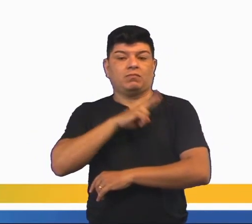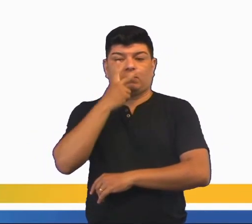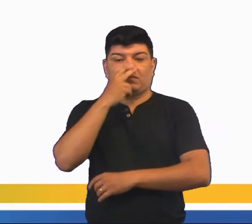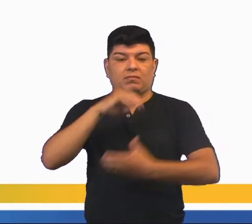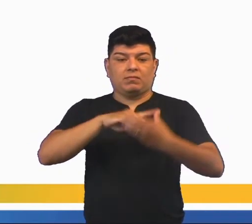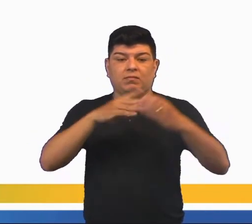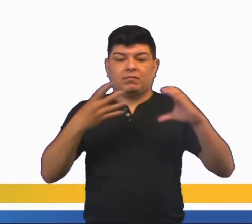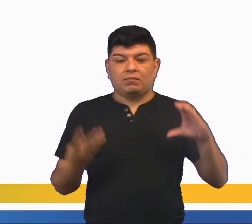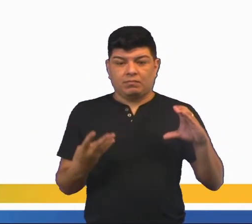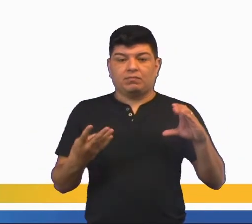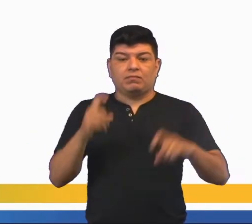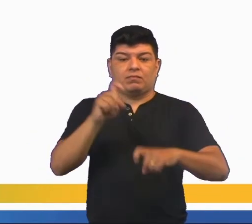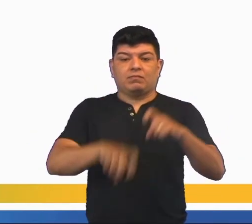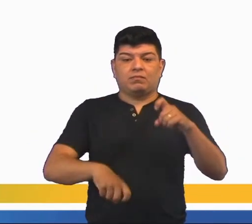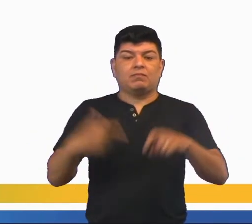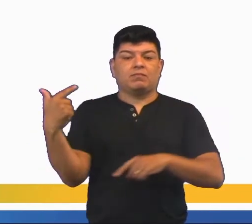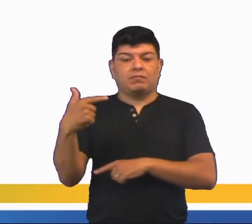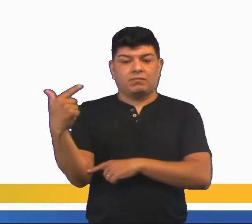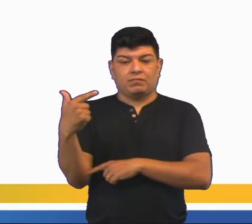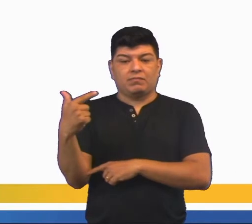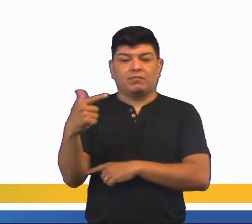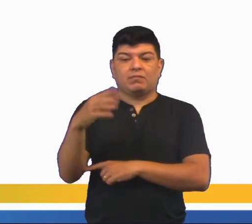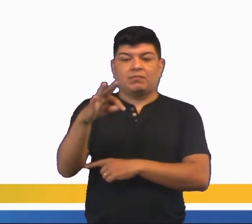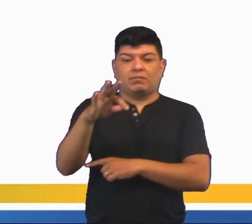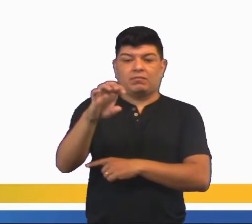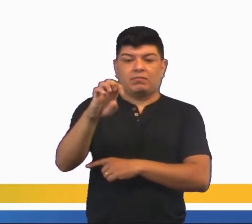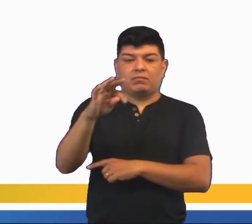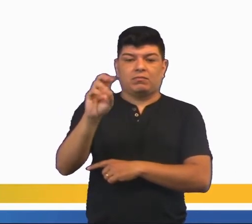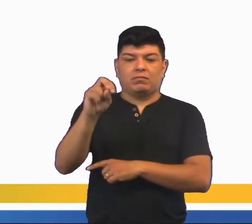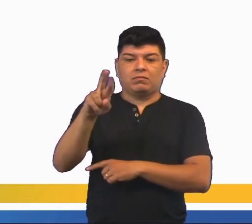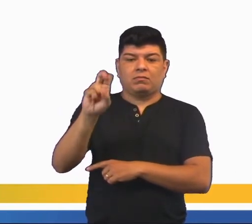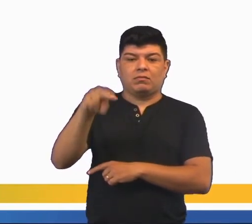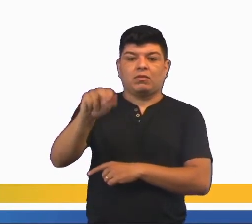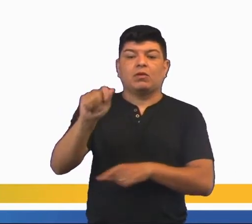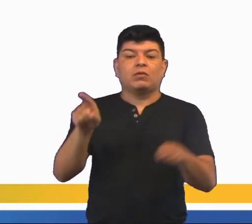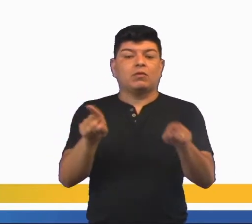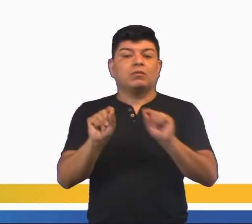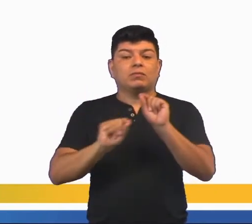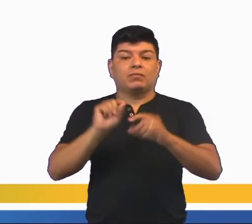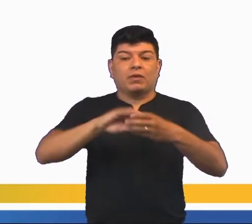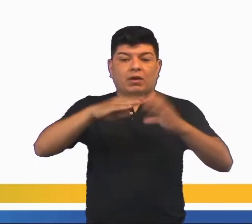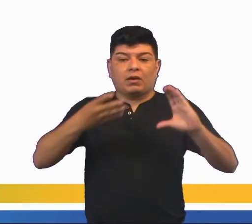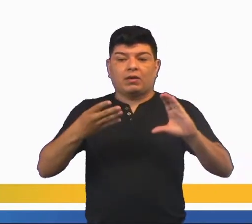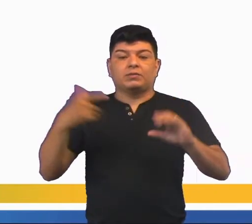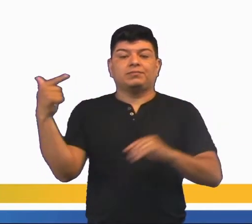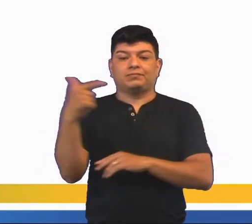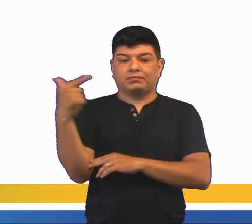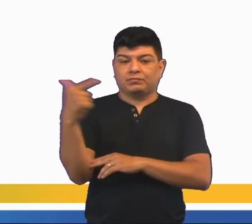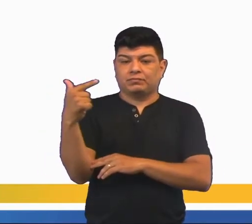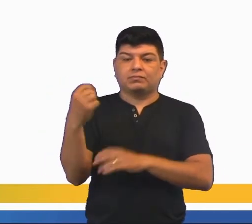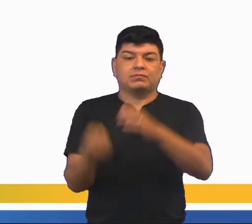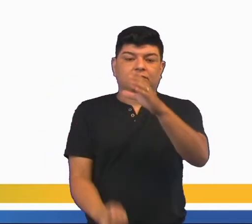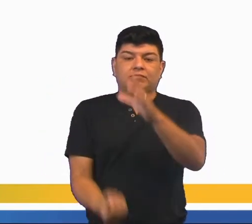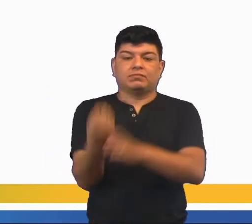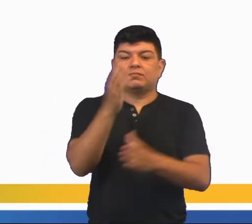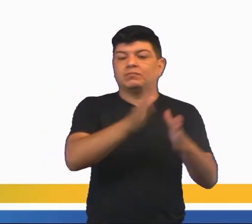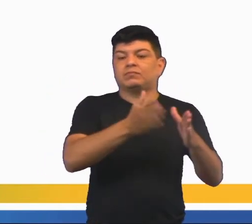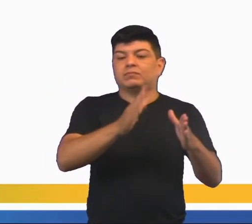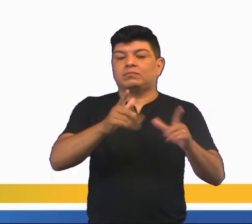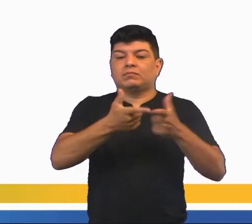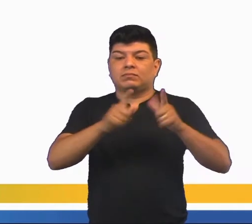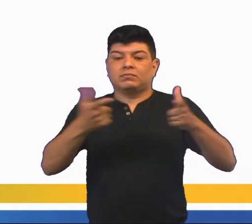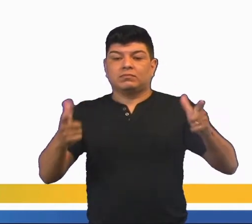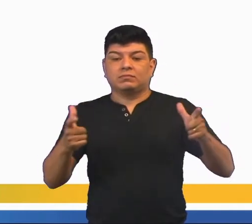das características sexuais secundárias é a testosterona. As características secundárias que surgem